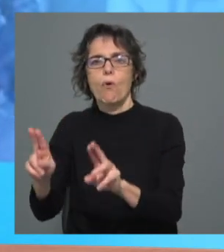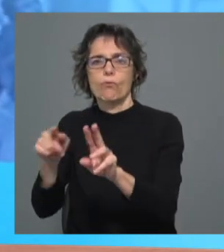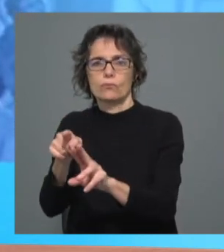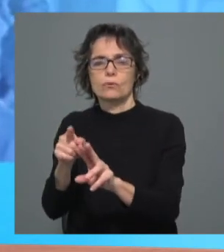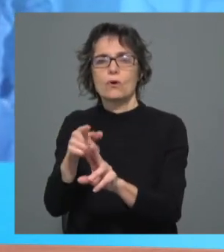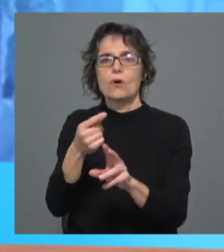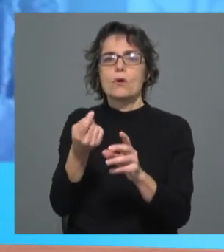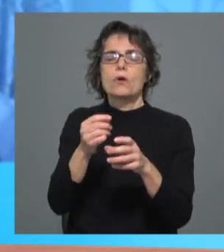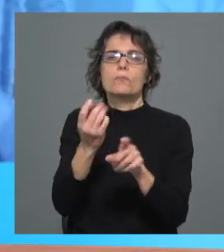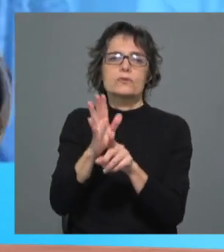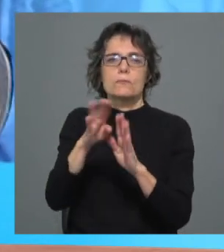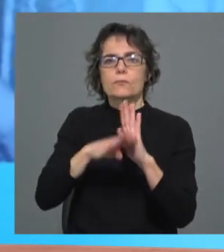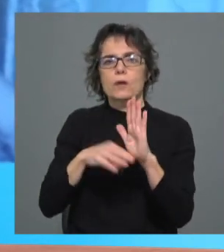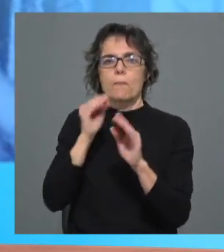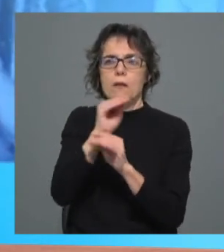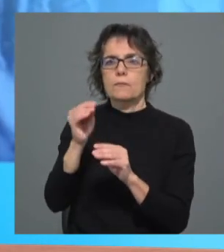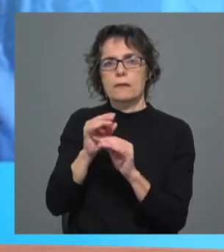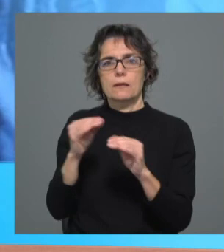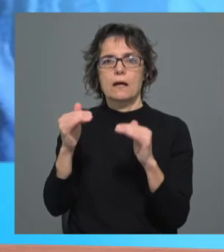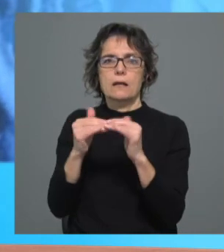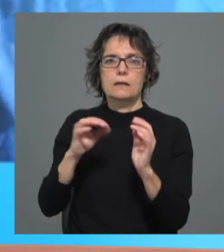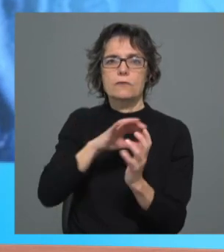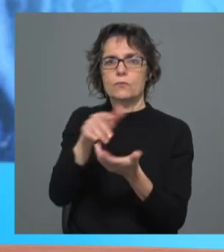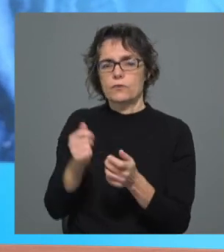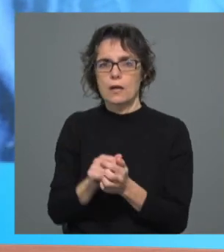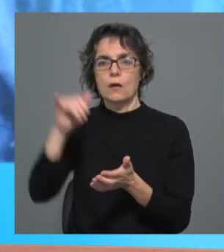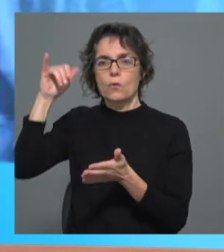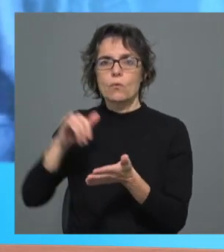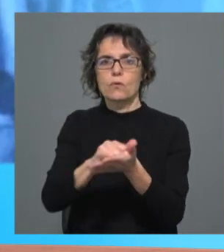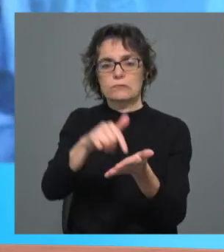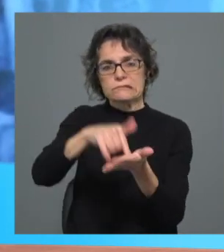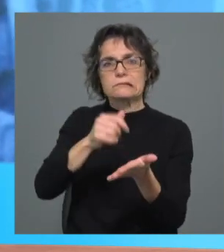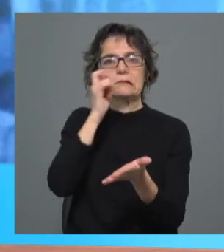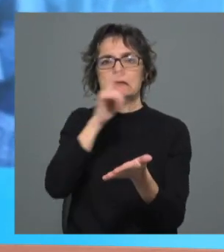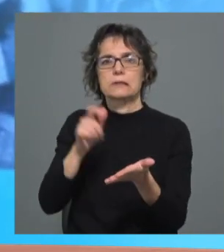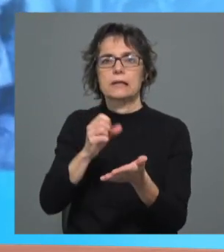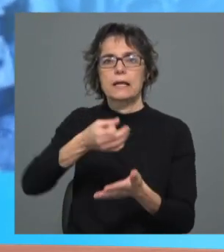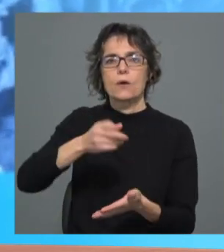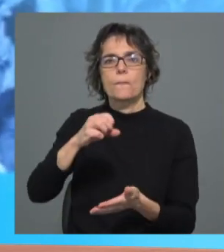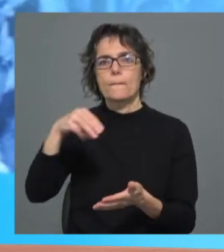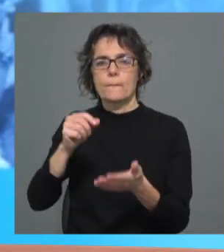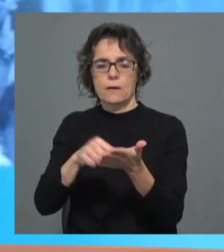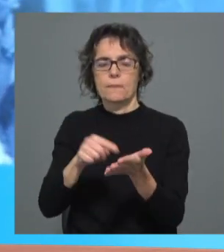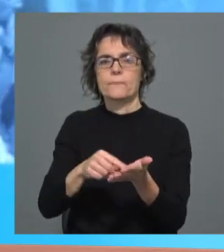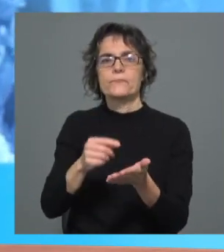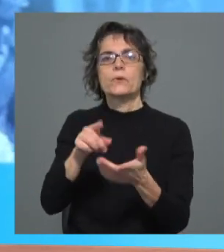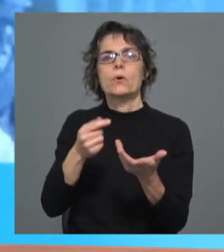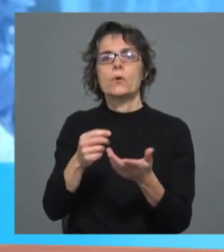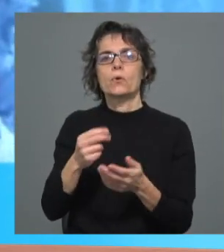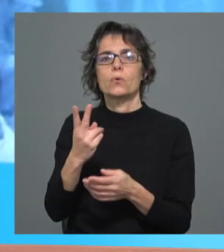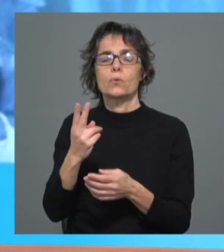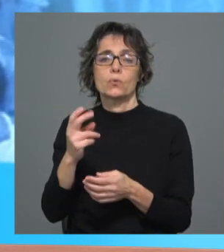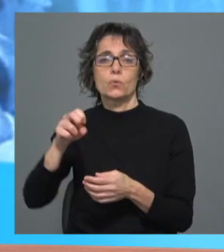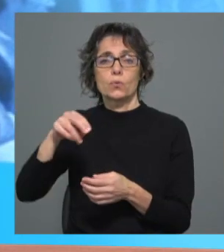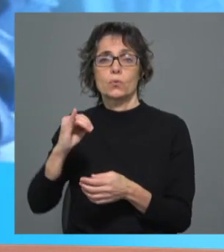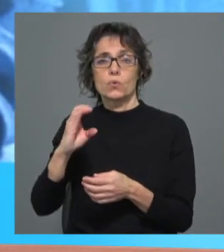Alimentar Mundial, os aviões estacionados no aeroporto era do PAM, era da Unicef, portanto,